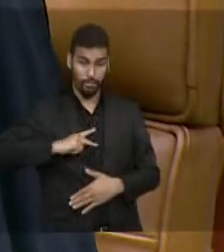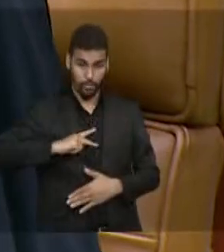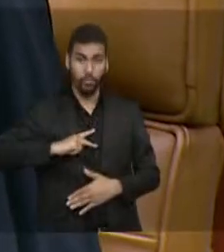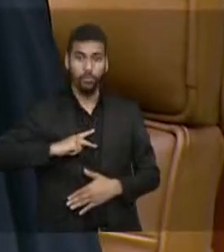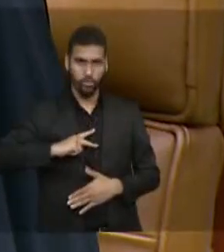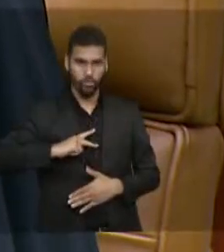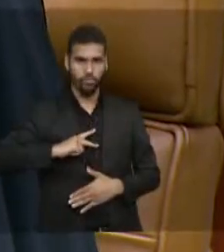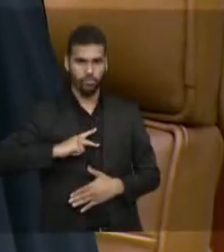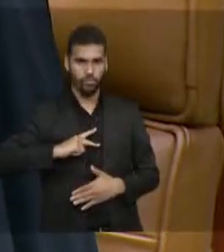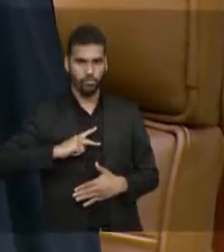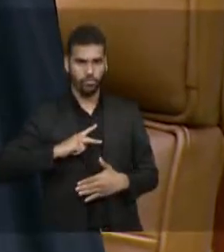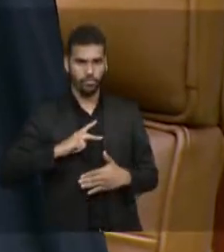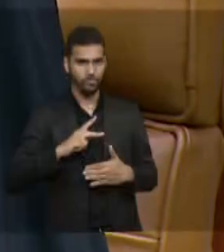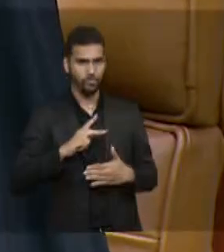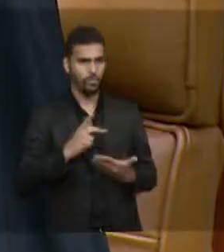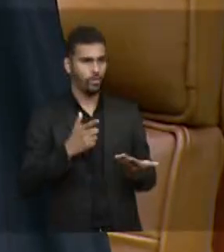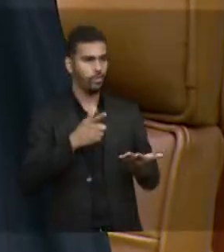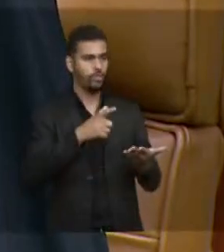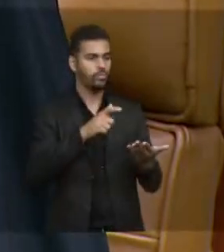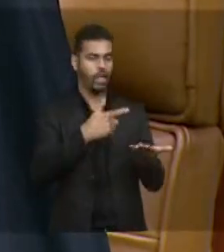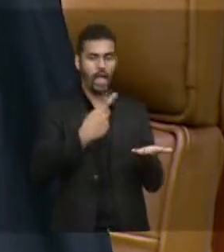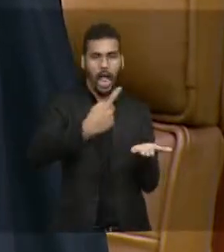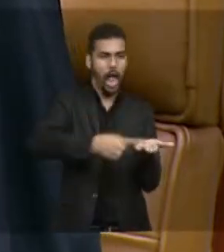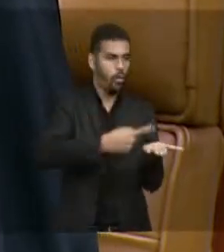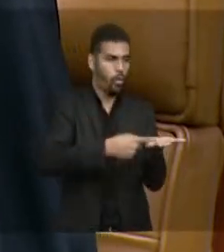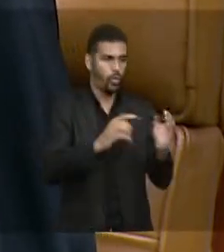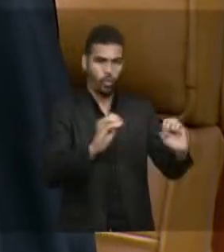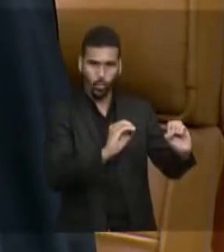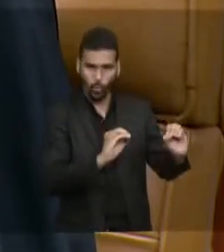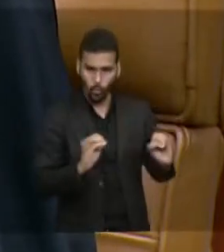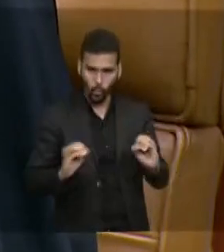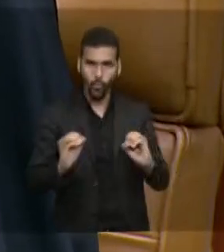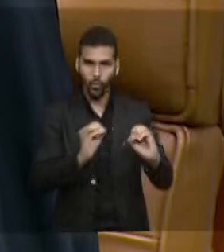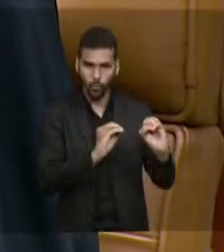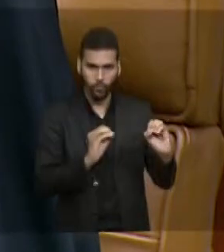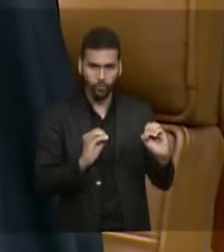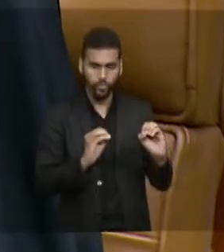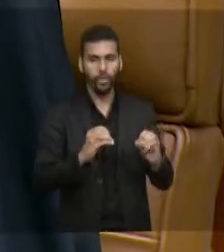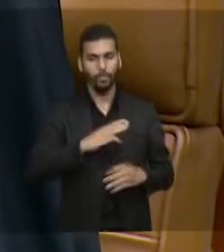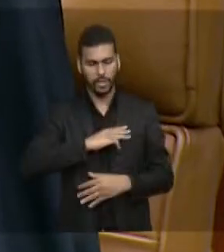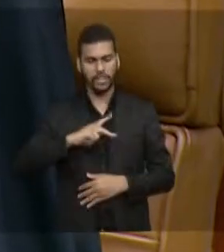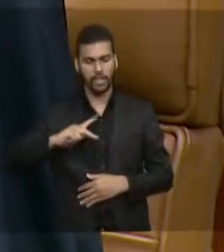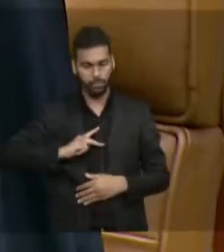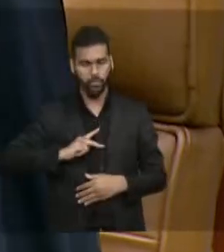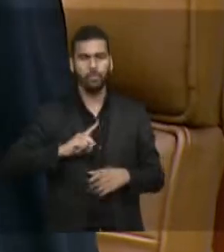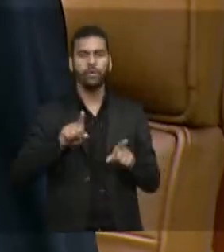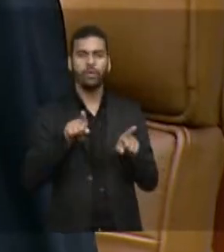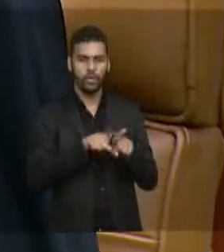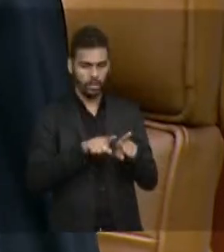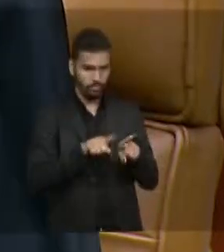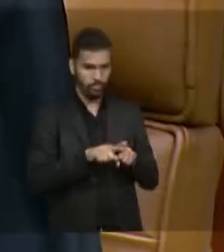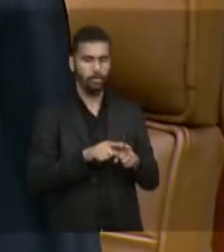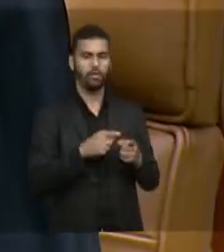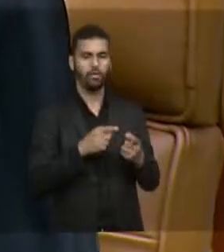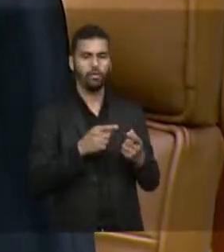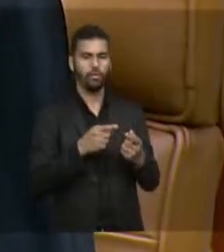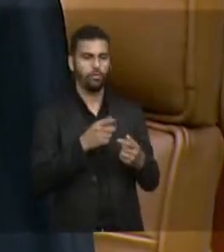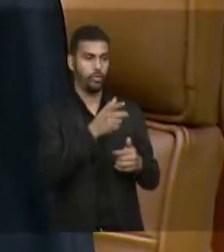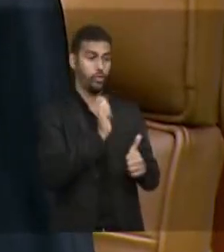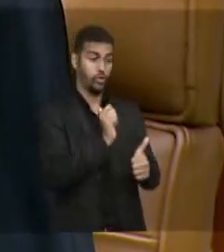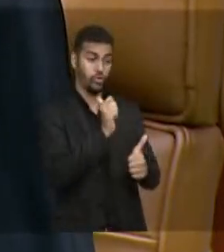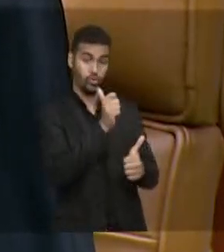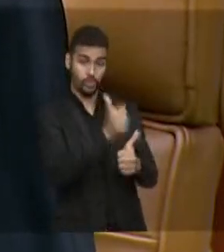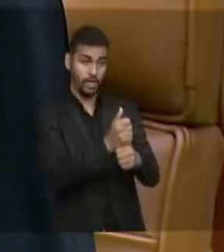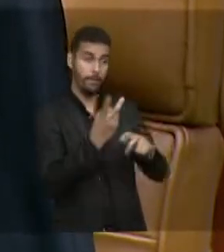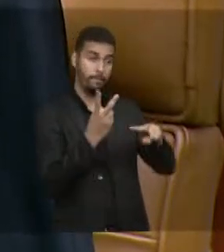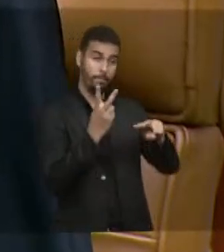oferecido o acordo e não percepção penal nessas o Ministério Público também manifestou-se no sentido da substituição